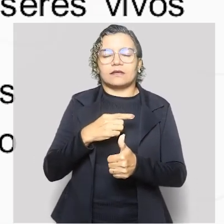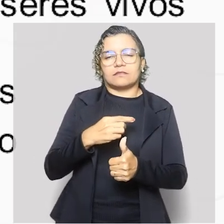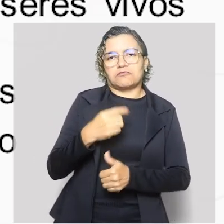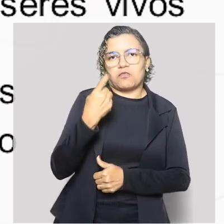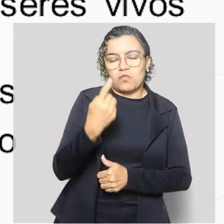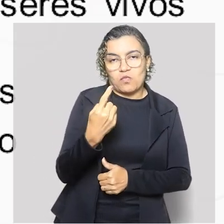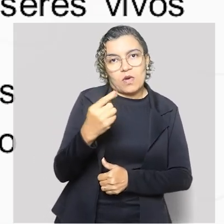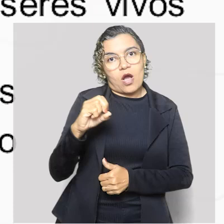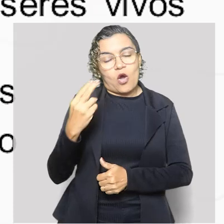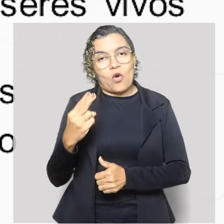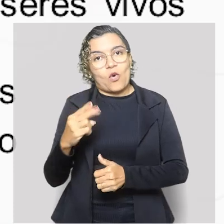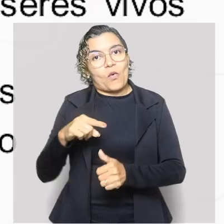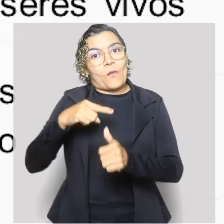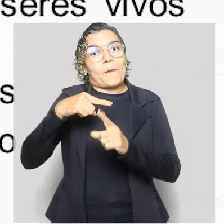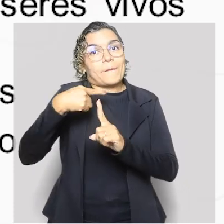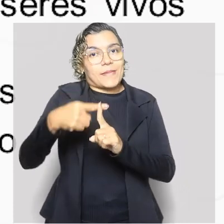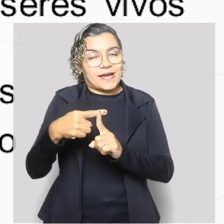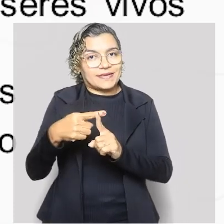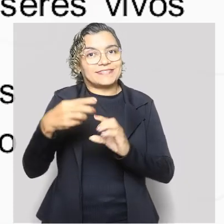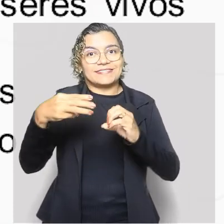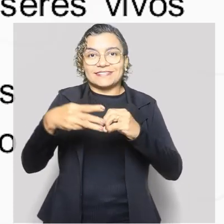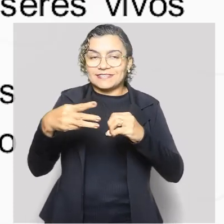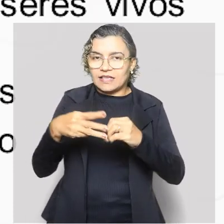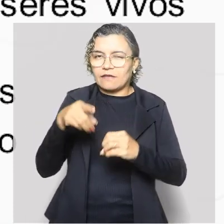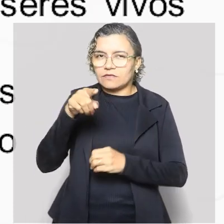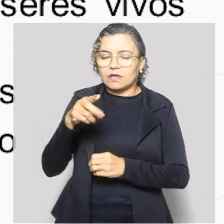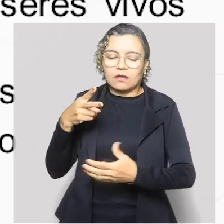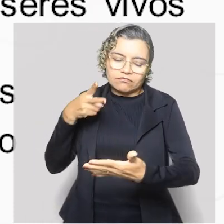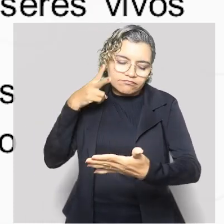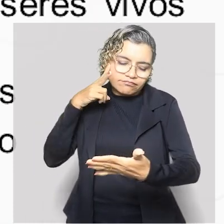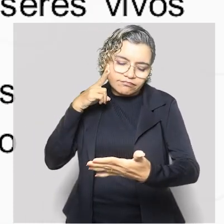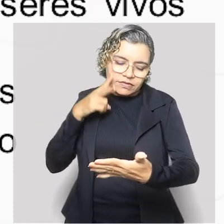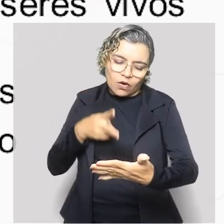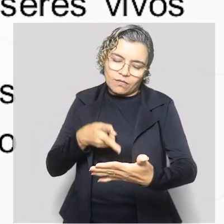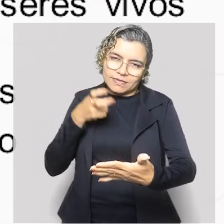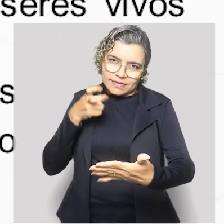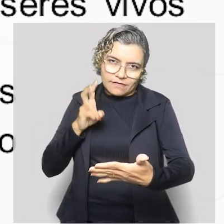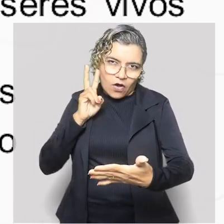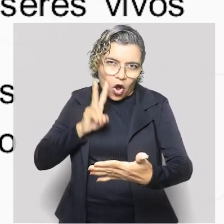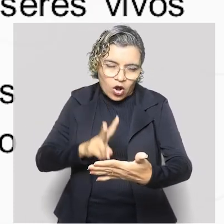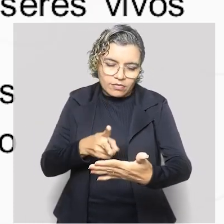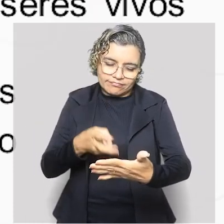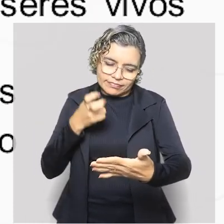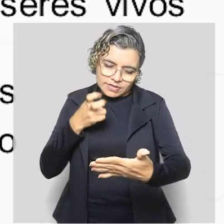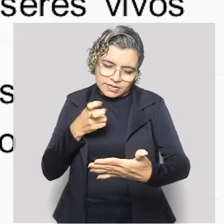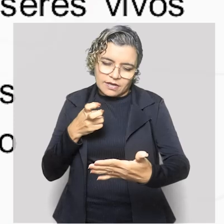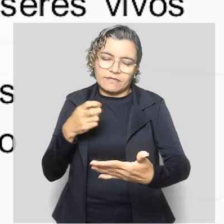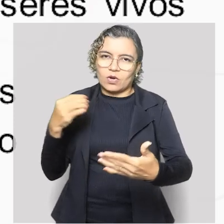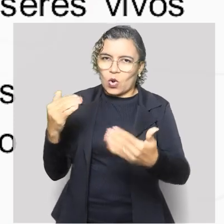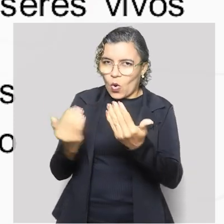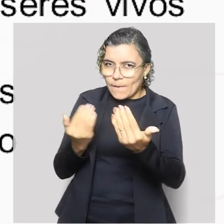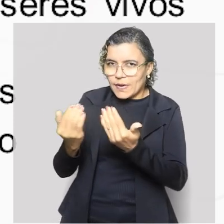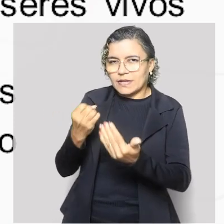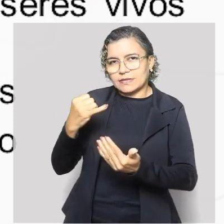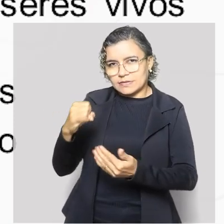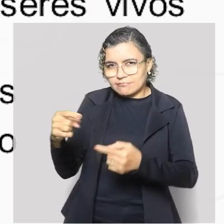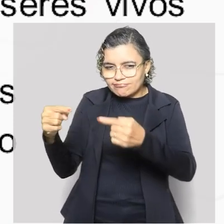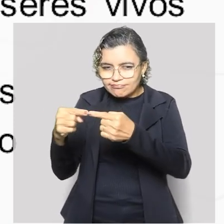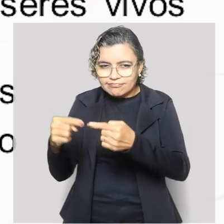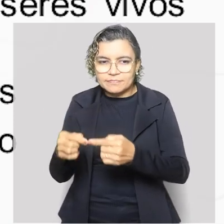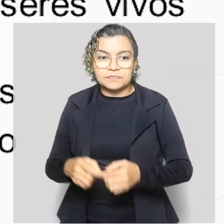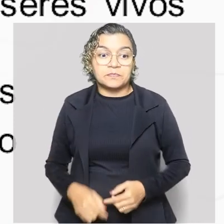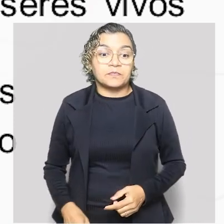células. Observa aí a tua anotação, se está compatível. 2. Os seres vivos têm material genético interpretado por um